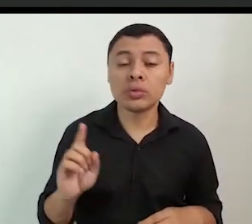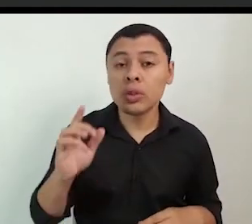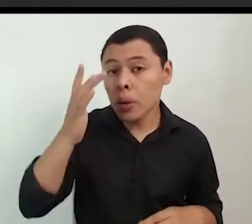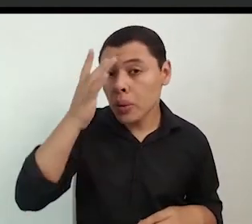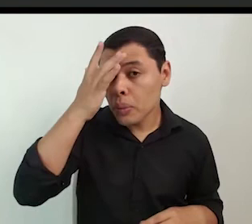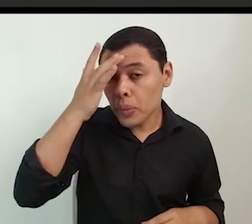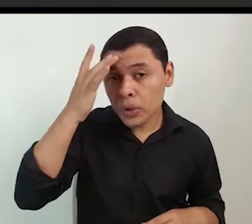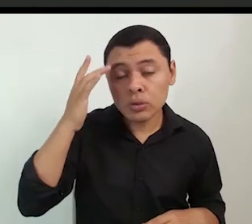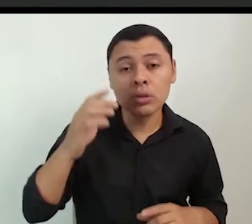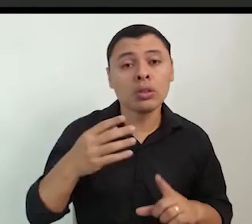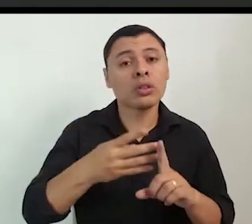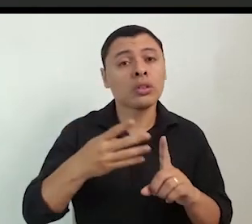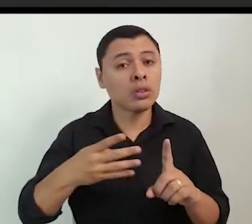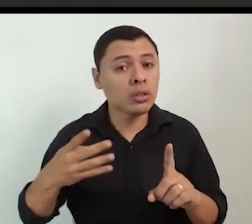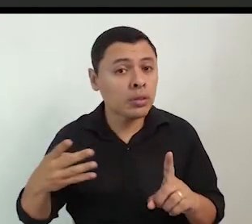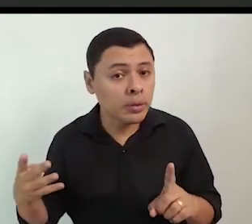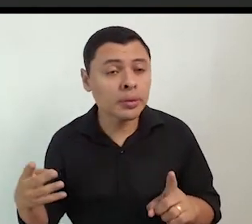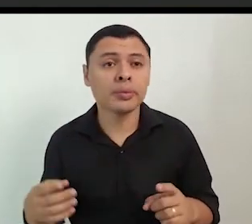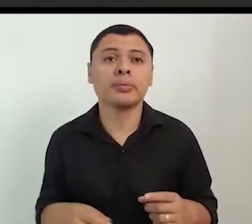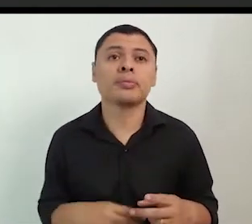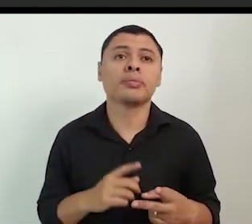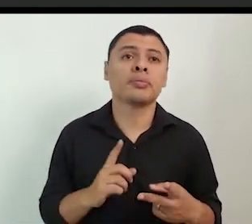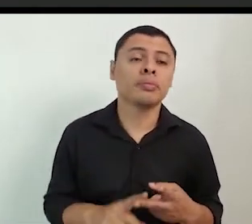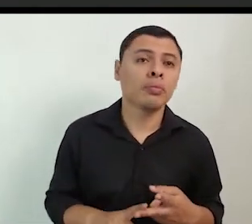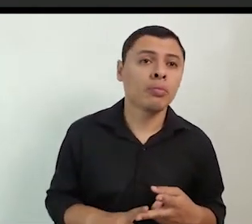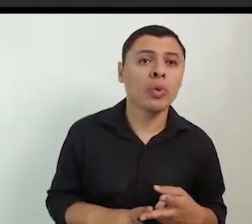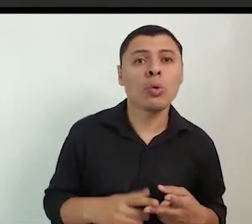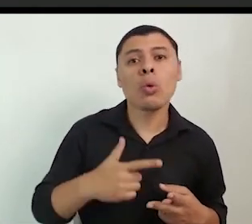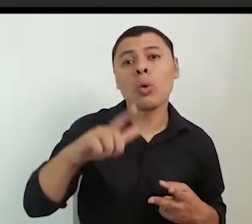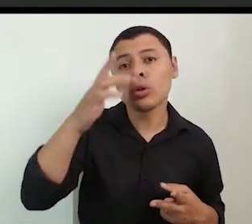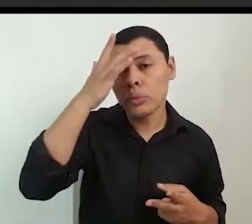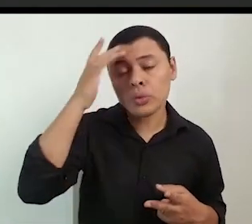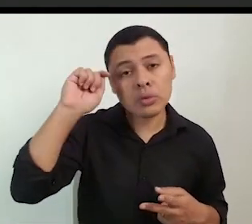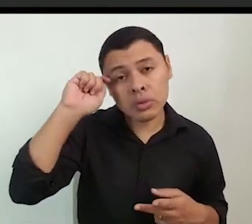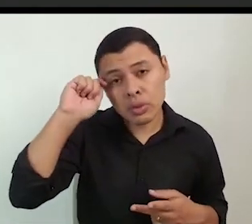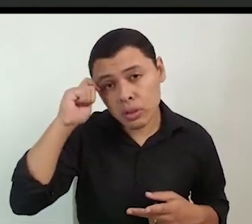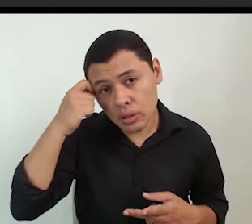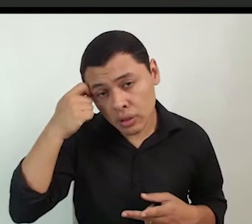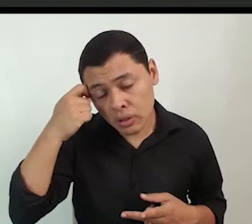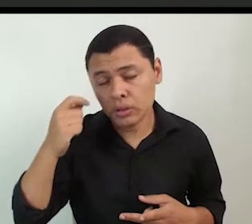pessoa LGBTQIA+. É um ponto de dor para a pessoa negra.